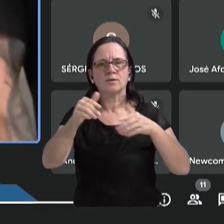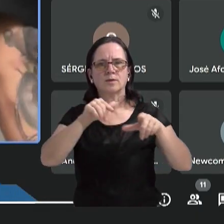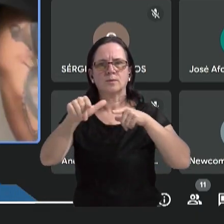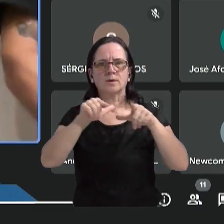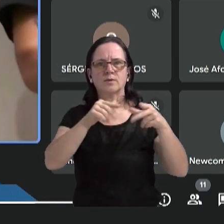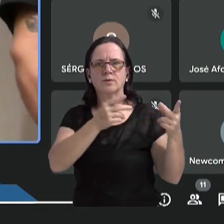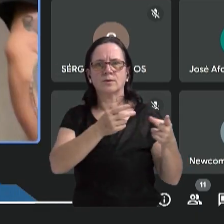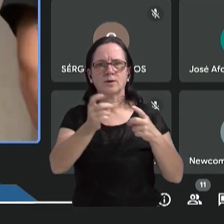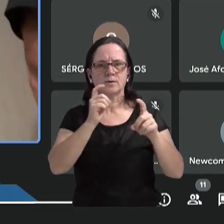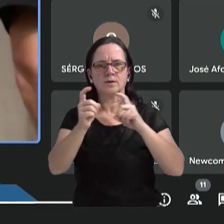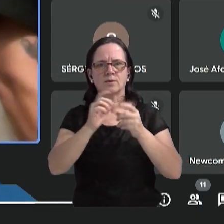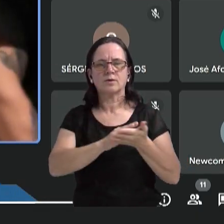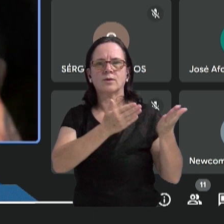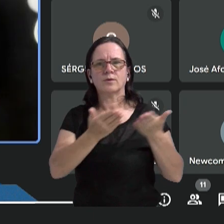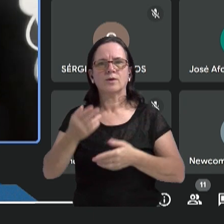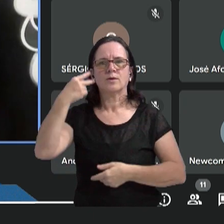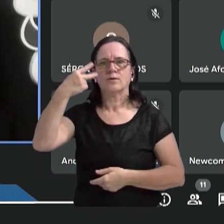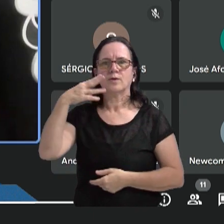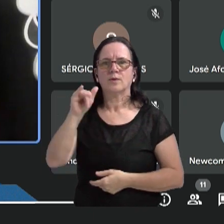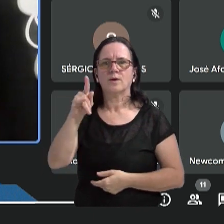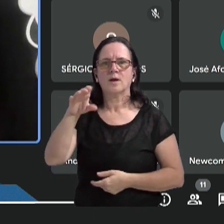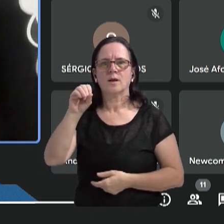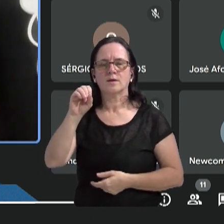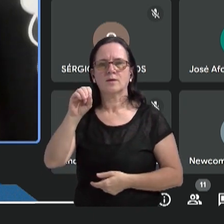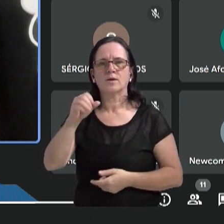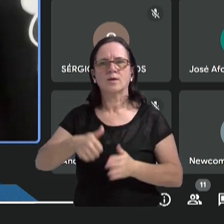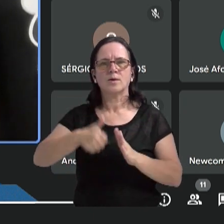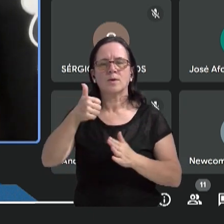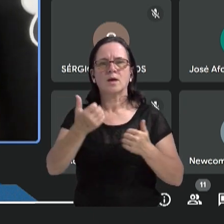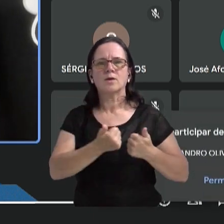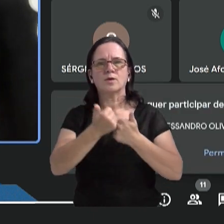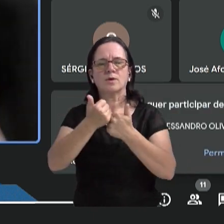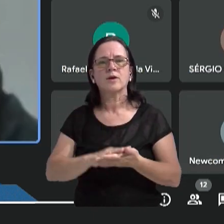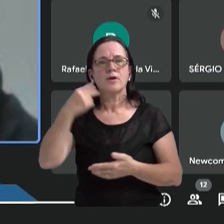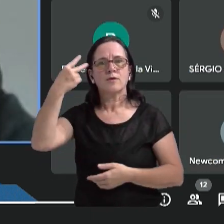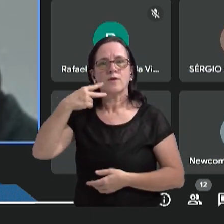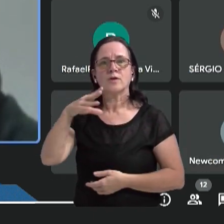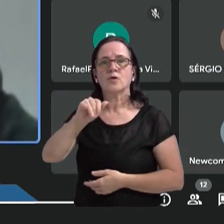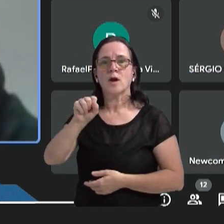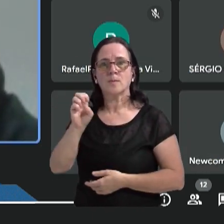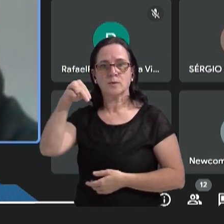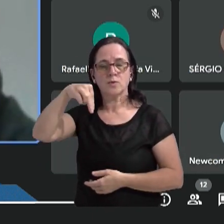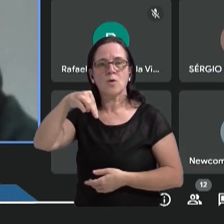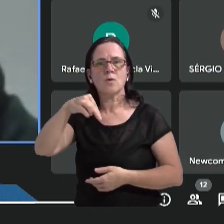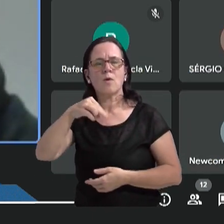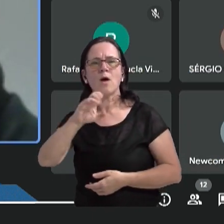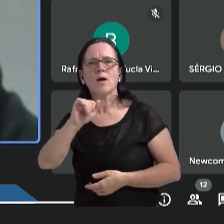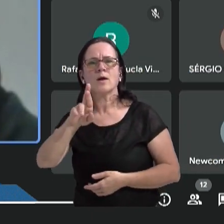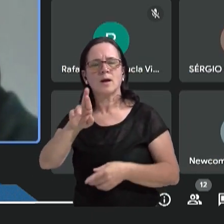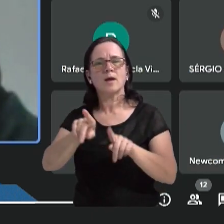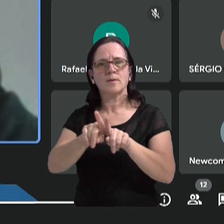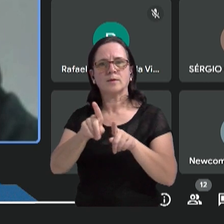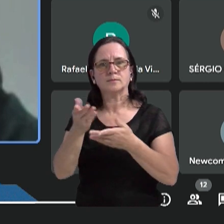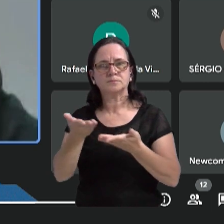item estava na ordem do dia da 29ª sessão ordinária da Câmara de Cubatão o veto integral ao projeto de